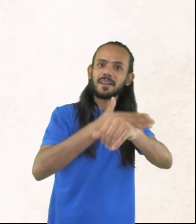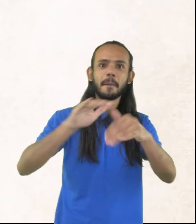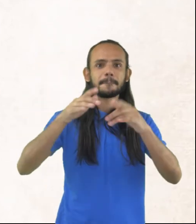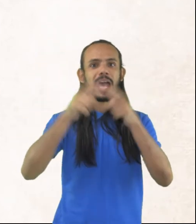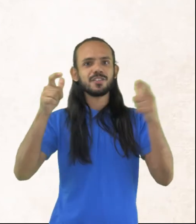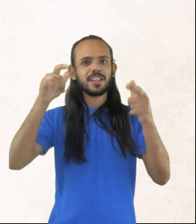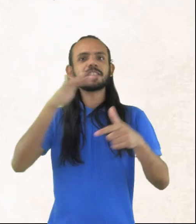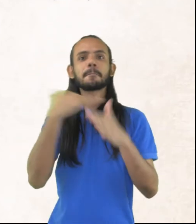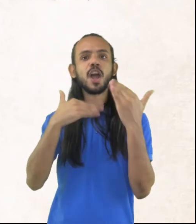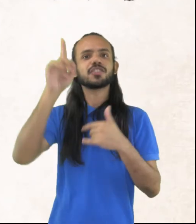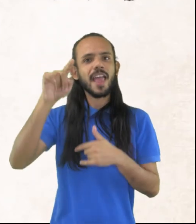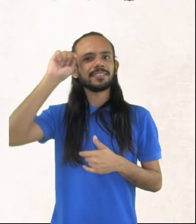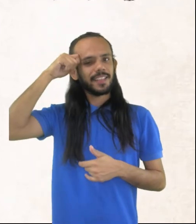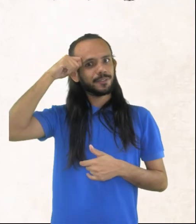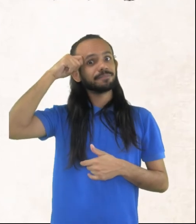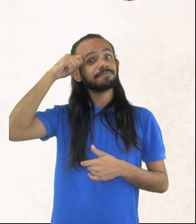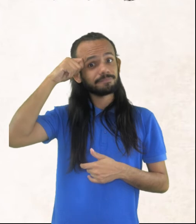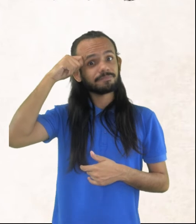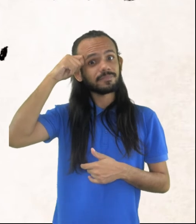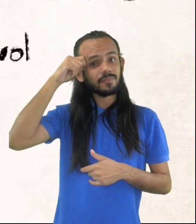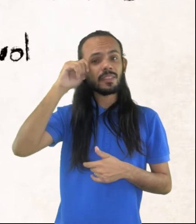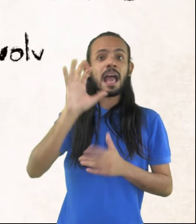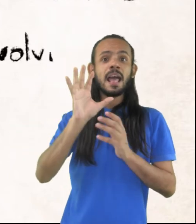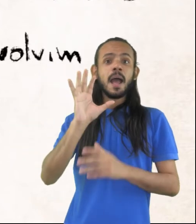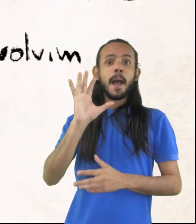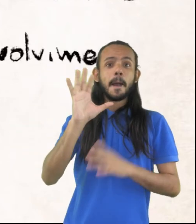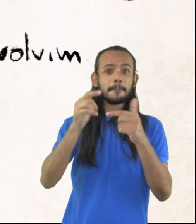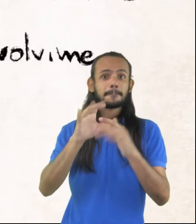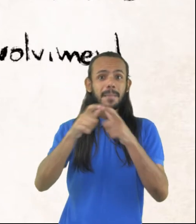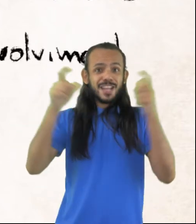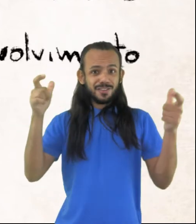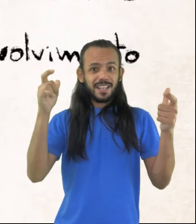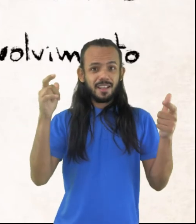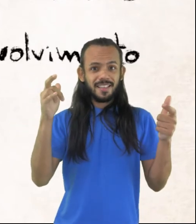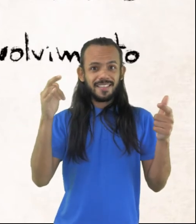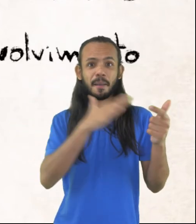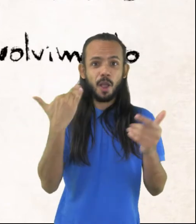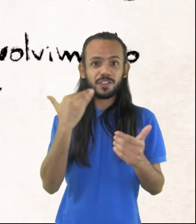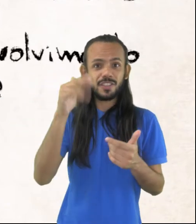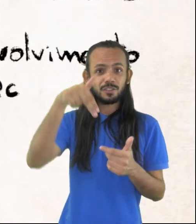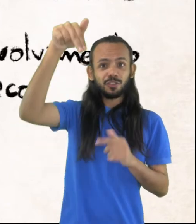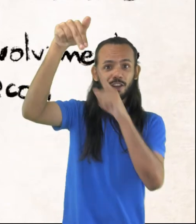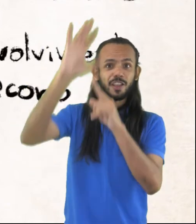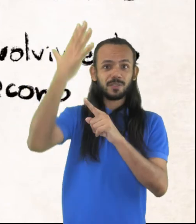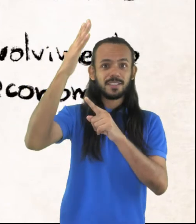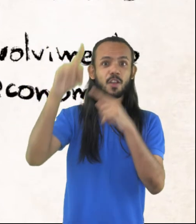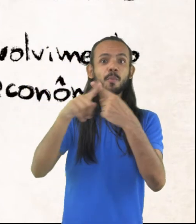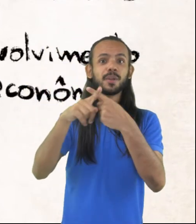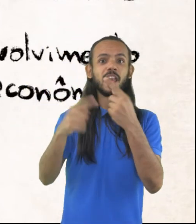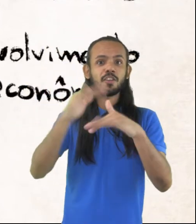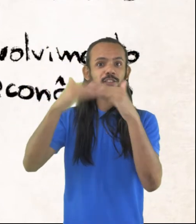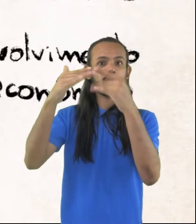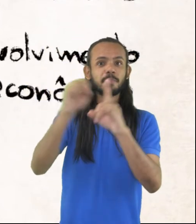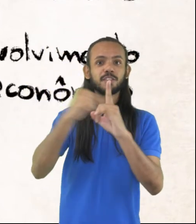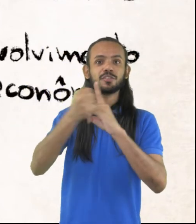Esses dados fazem sentido se levarmos em conta que a mortalidade mais elevada ocorreu em regiões com um menor desenvolvimento socioeconômico em